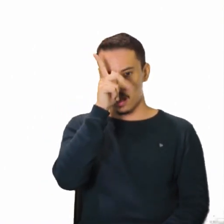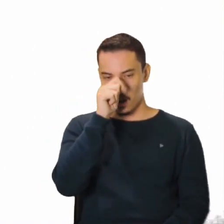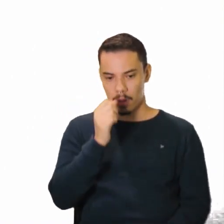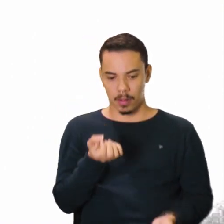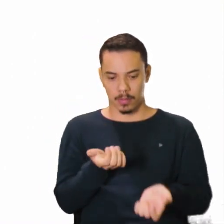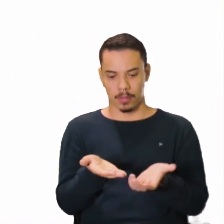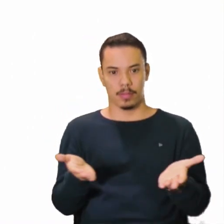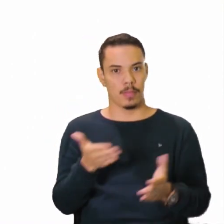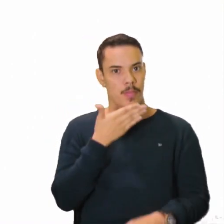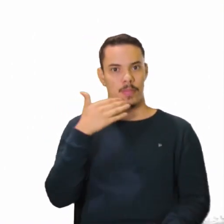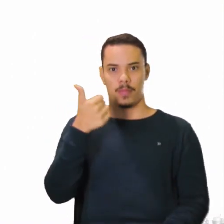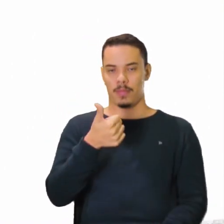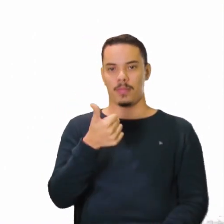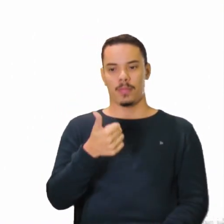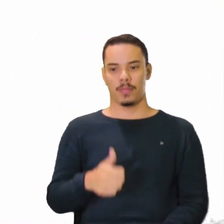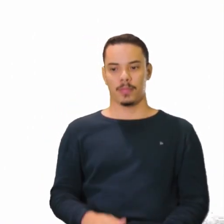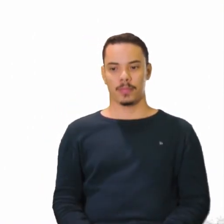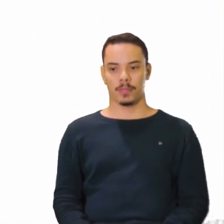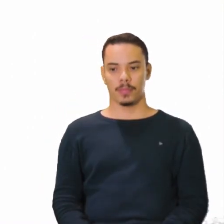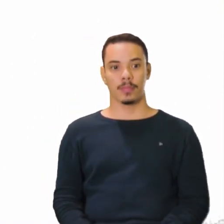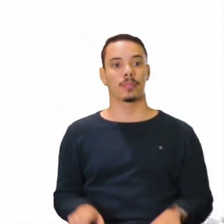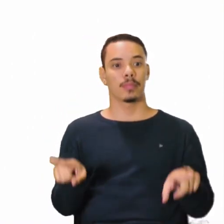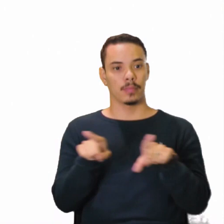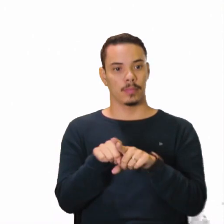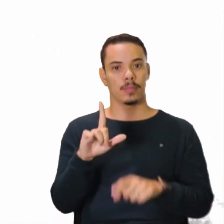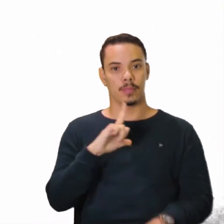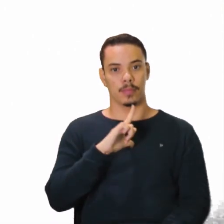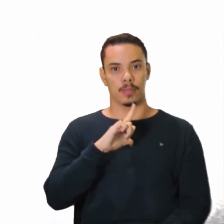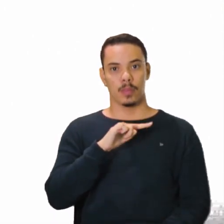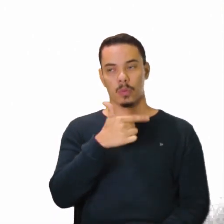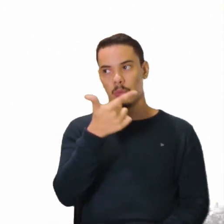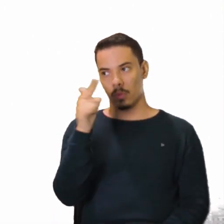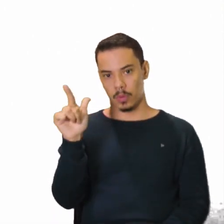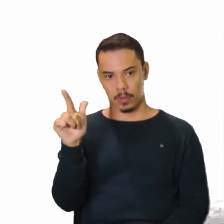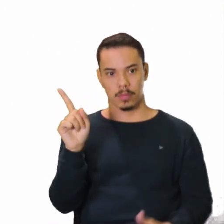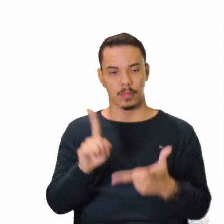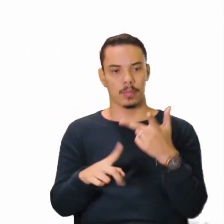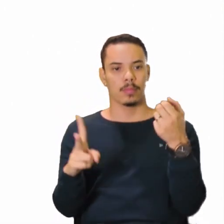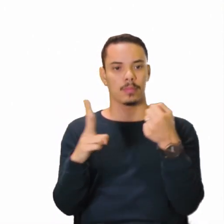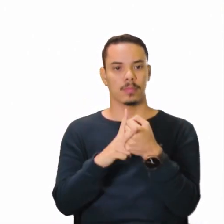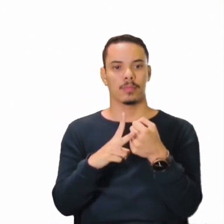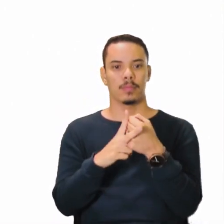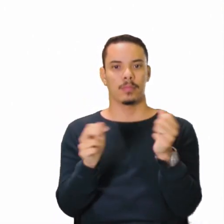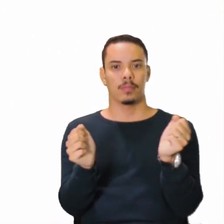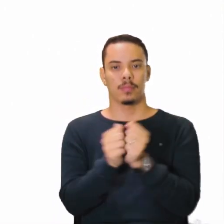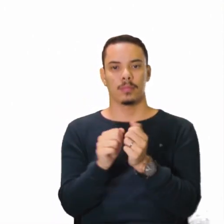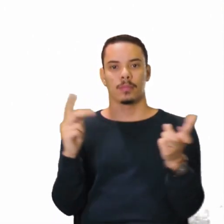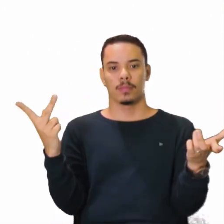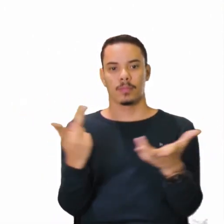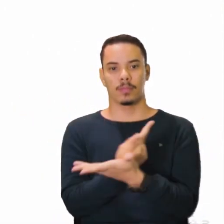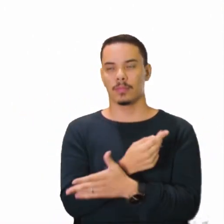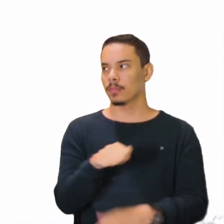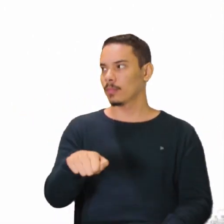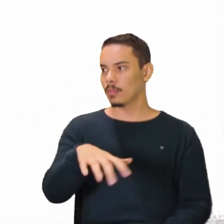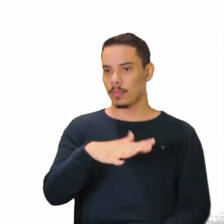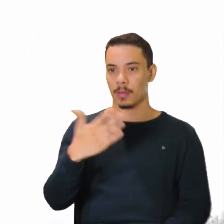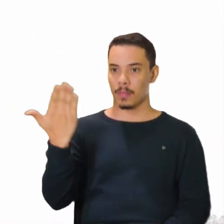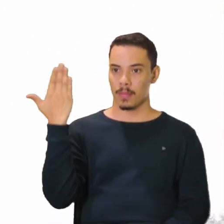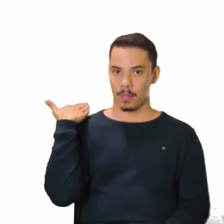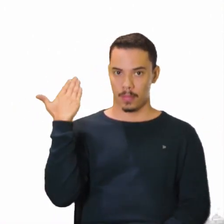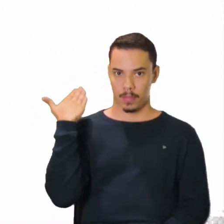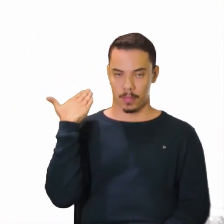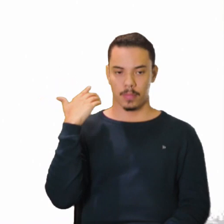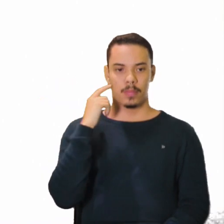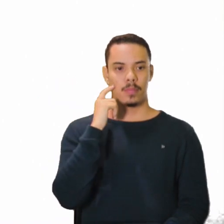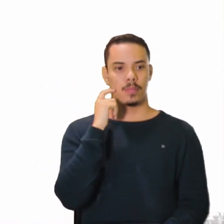galinhas. Beleza. Também nós temos aí quando esse verbo ele exprime um fato situado no